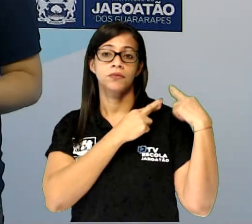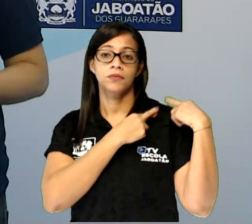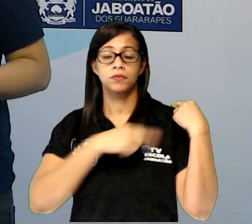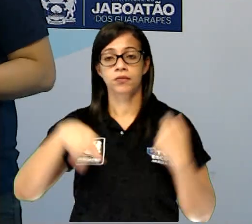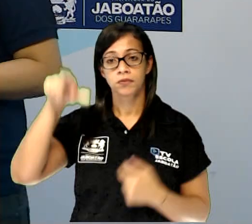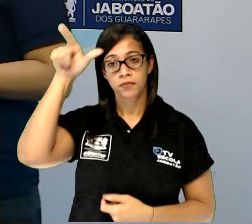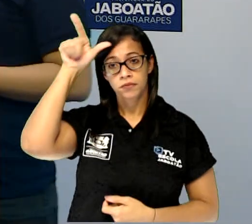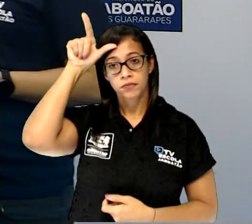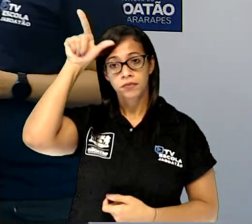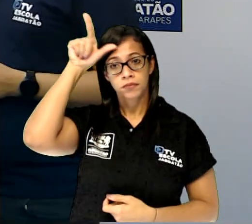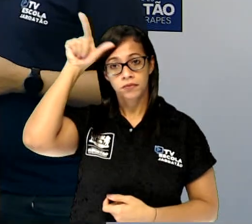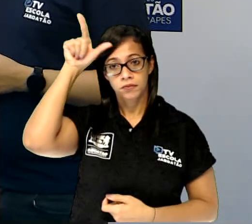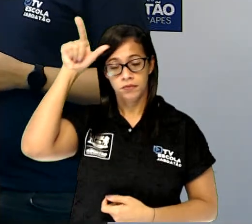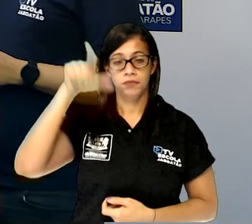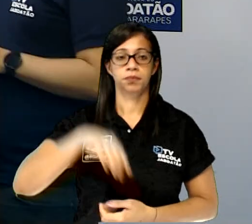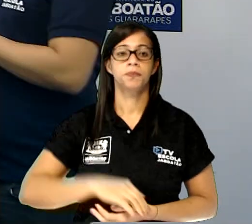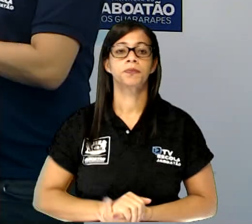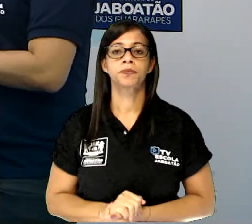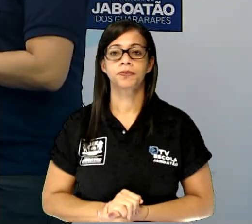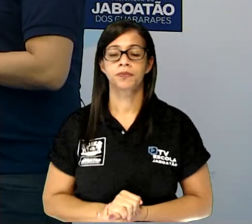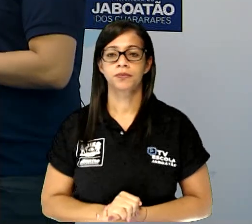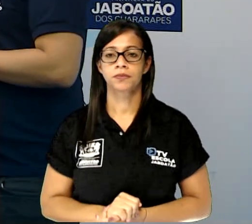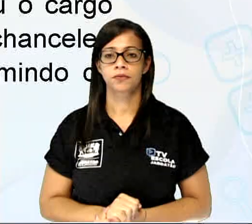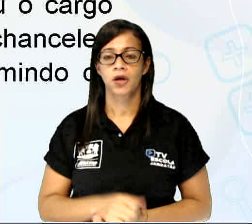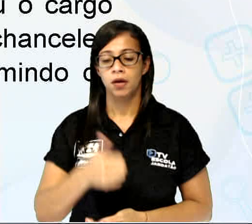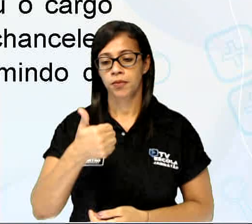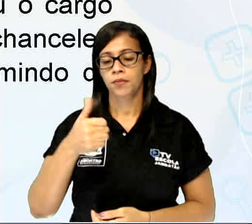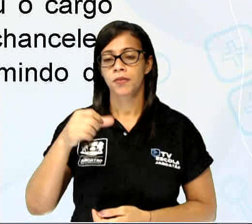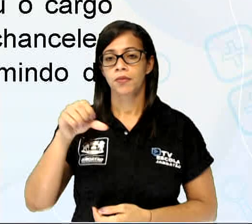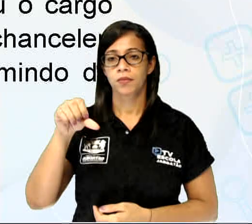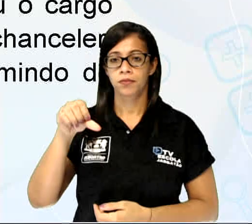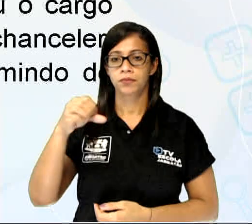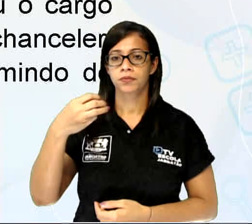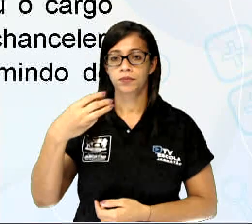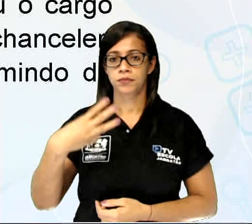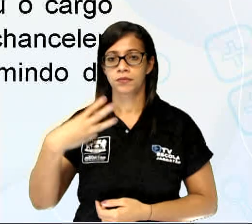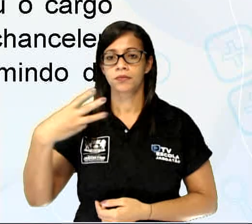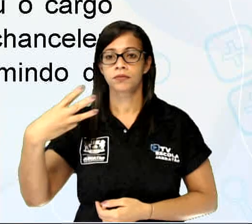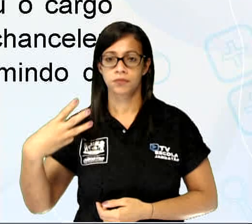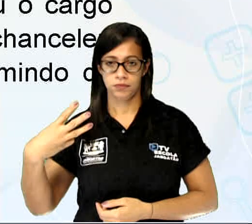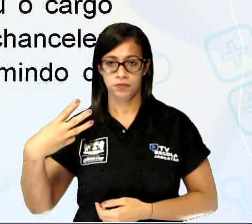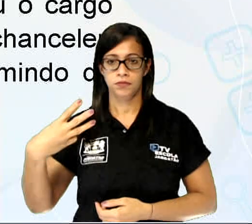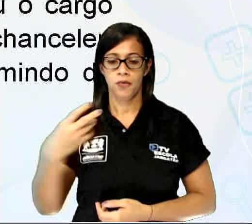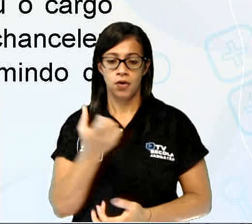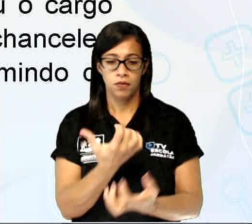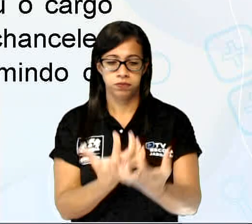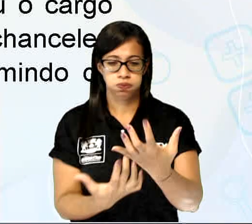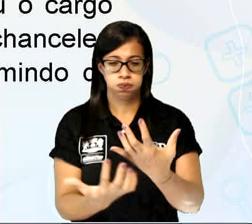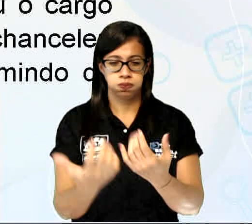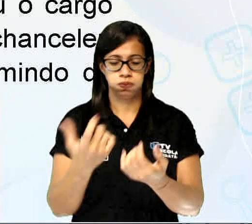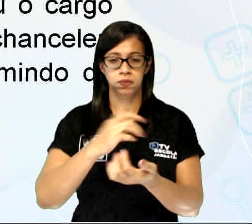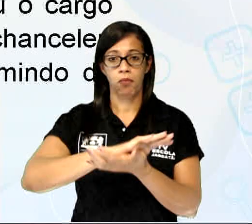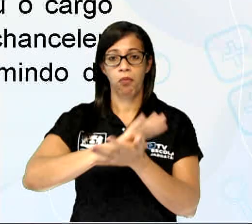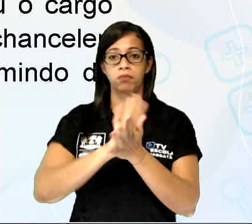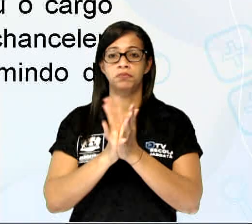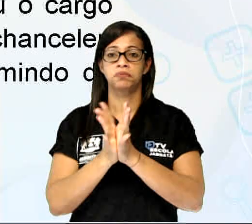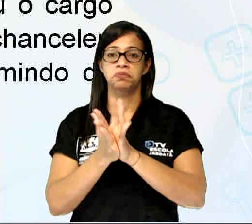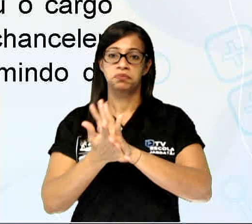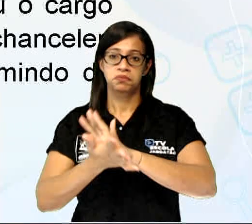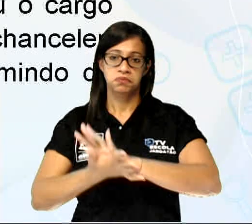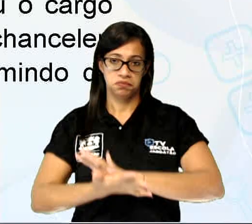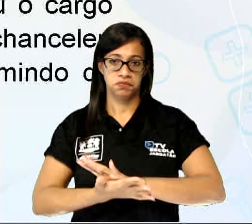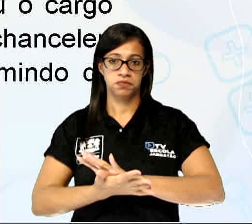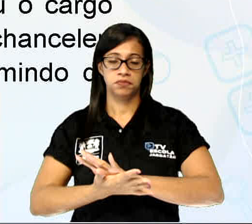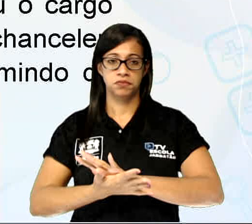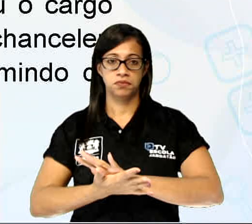governo. Então, em 1933, um incêndio destrói o prédio do parlamento alemão. Os